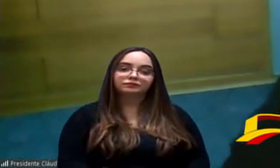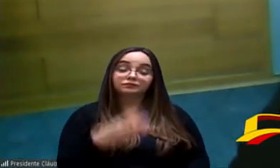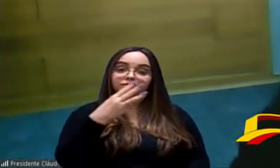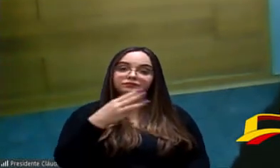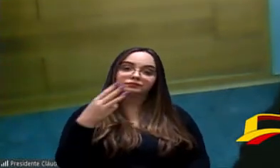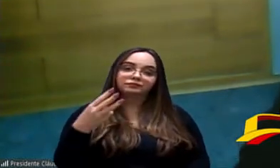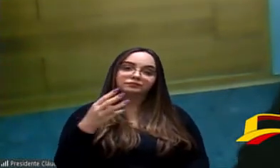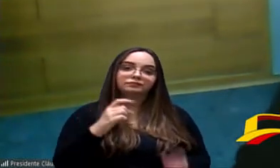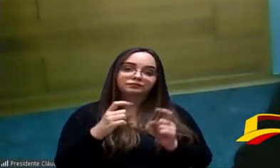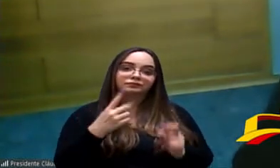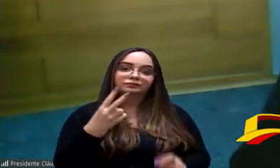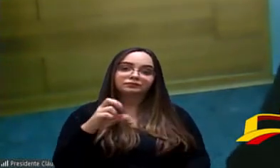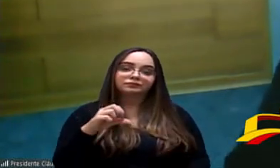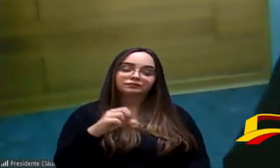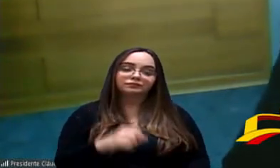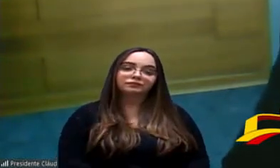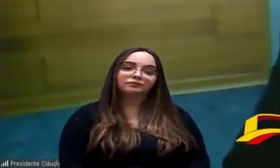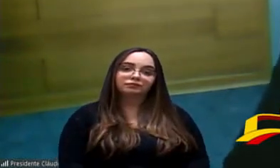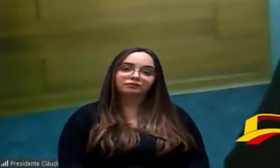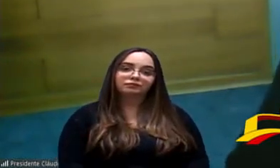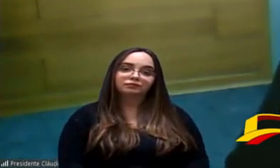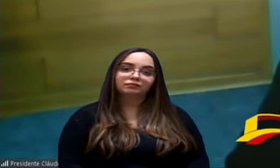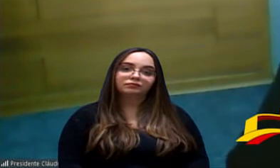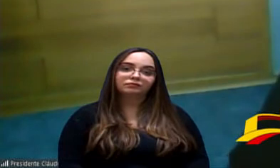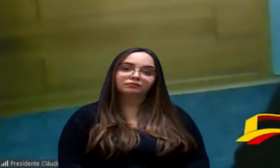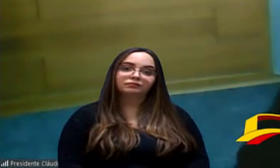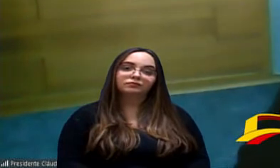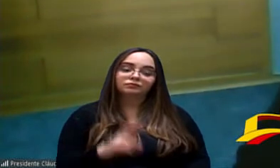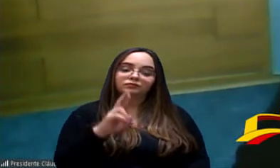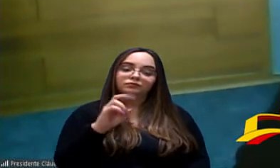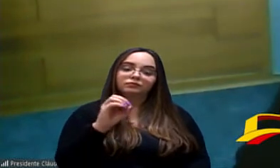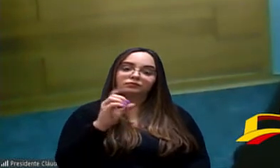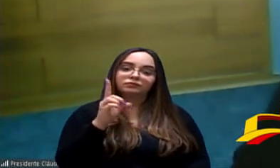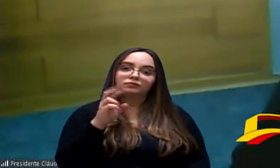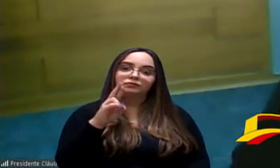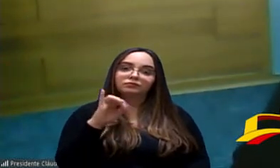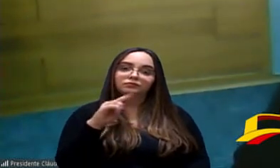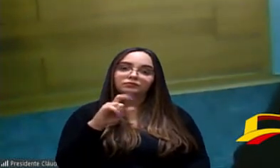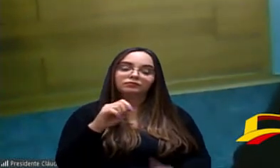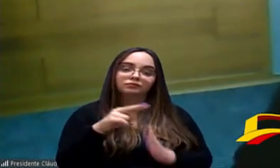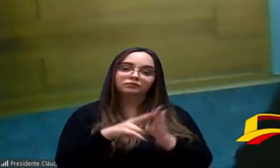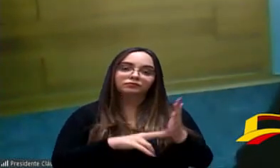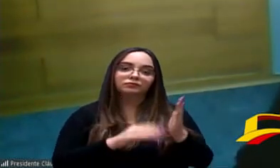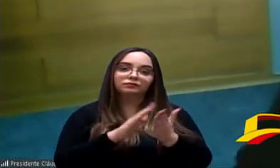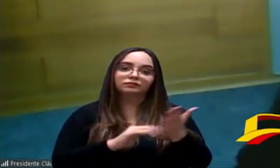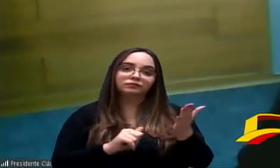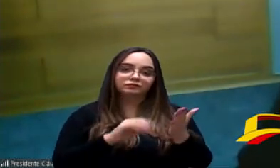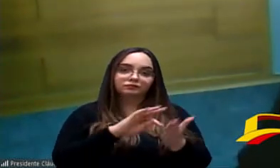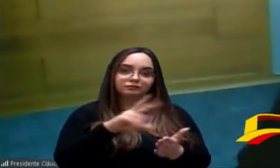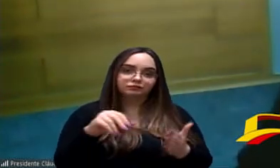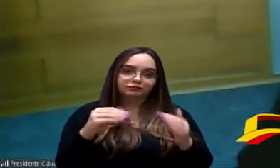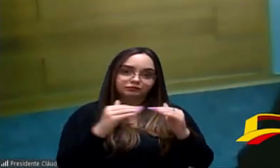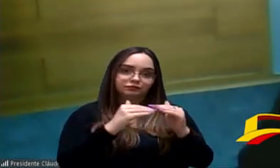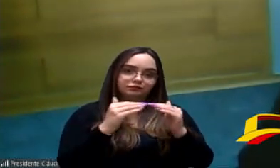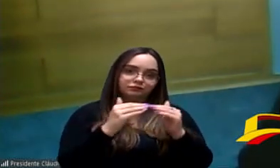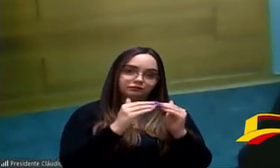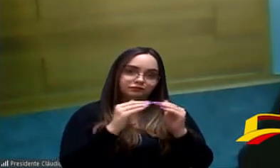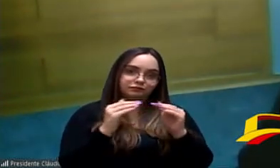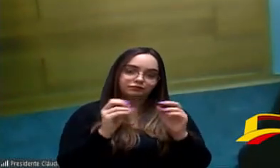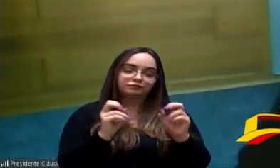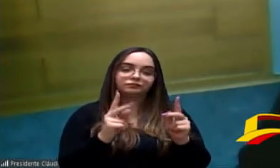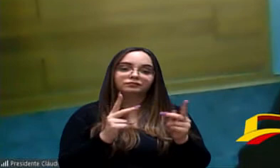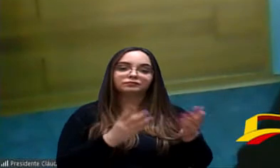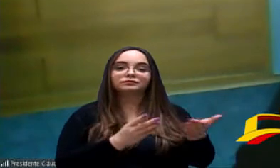29. É regimental o pedido do vereador Rodrigo Treviso, a dispensa da leitura. Eu coloquei em votação, os vereadores concordam, permaneço como